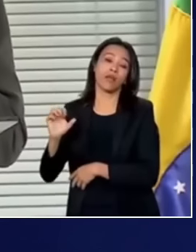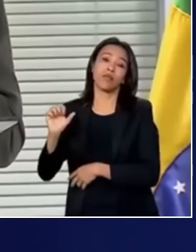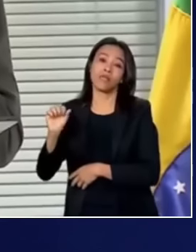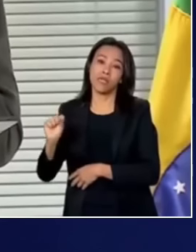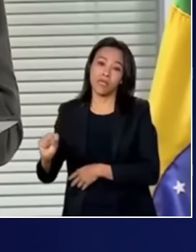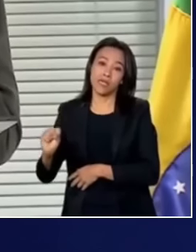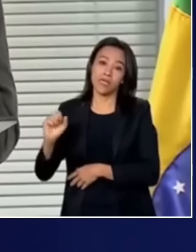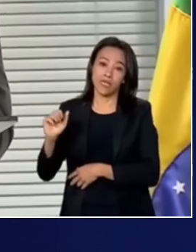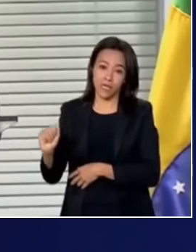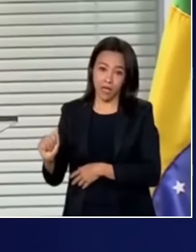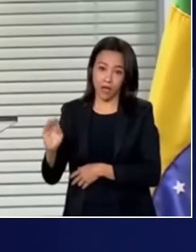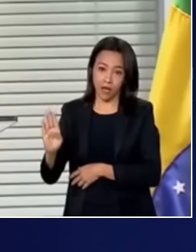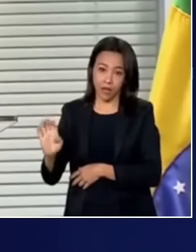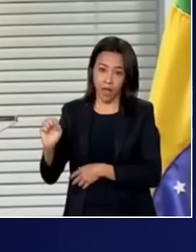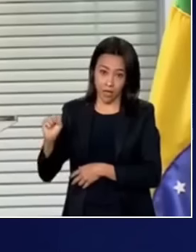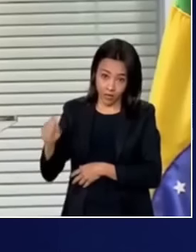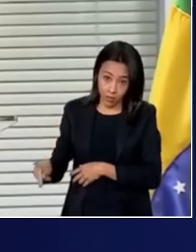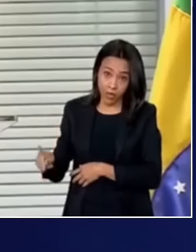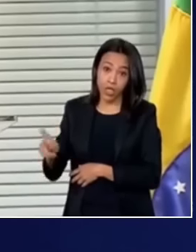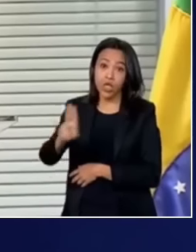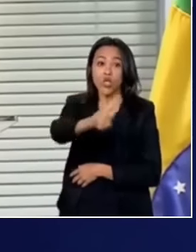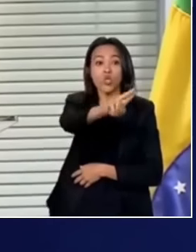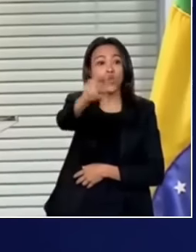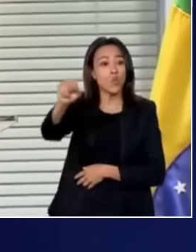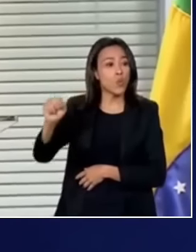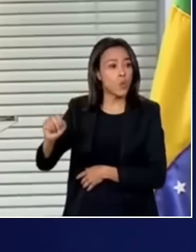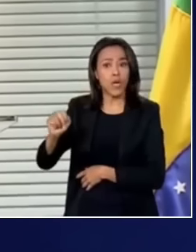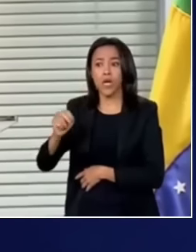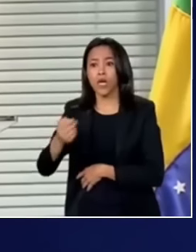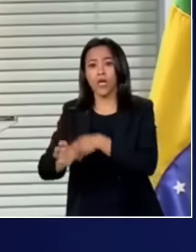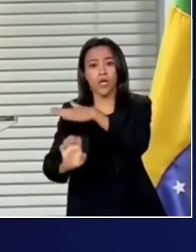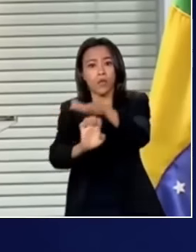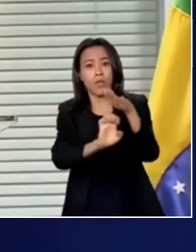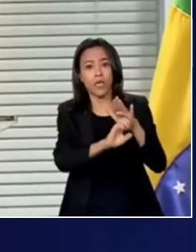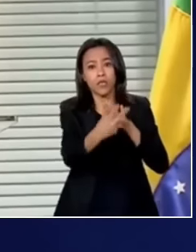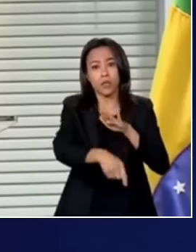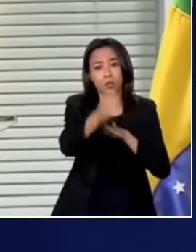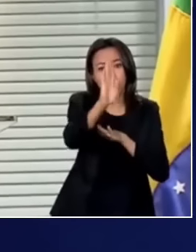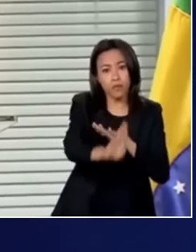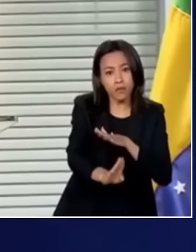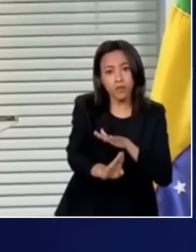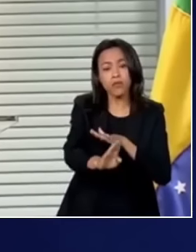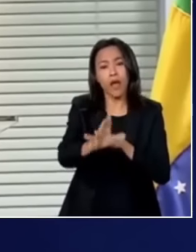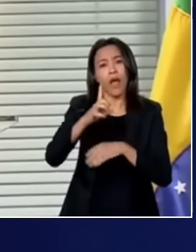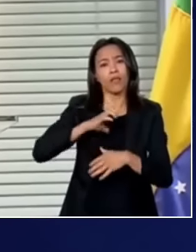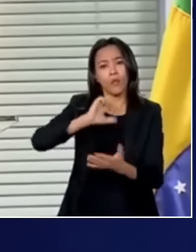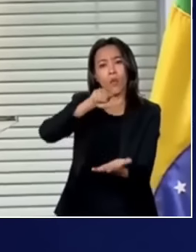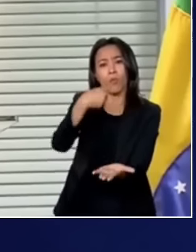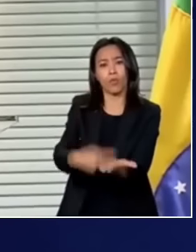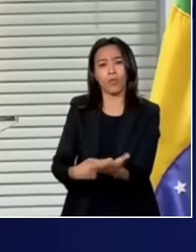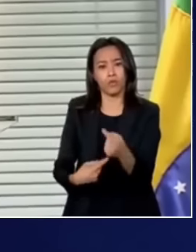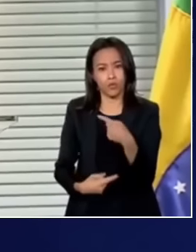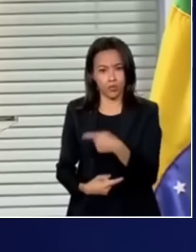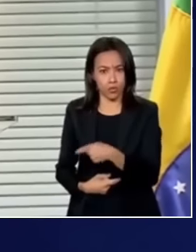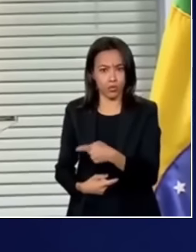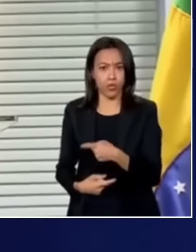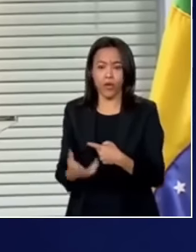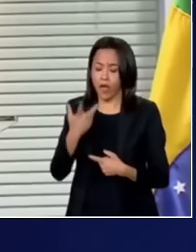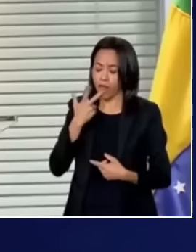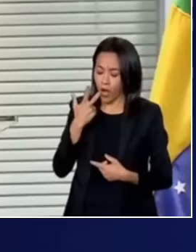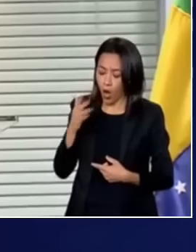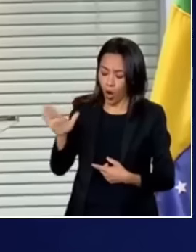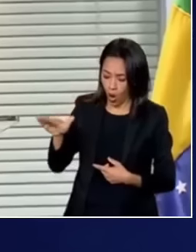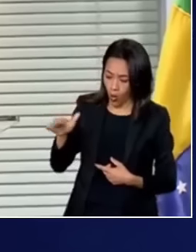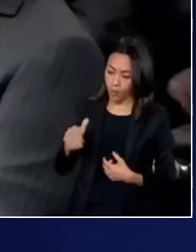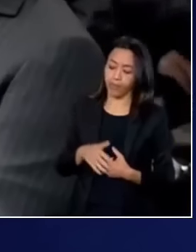8 anos de estado nunca apareceu empresário brasileiro ou estrangeiro para se comprometer e propor para você ô Rui eu quero